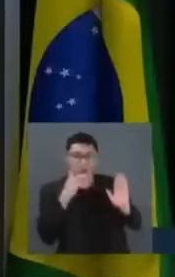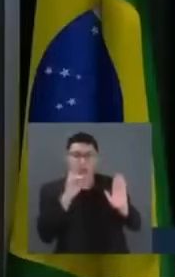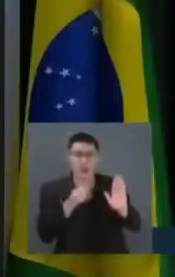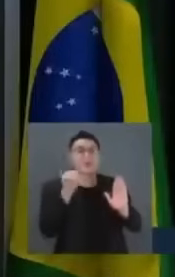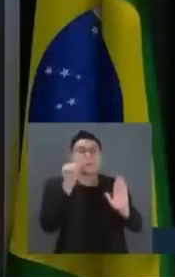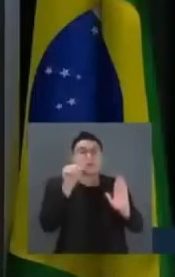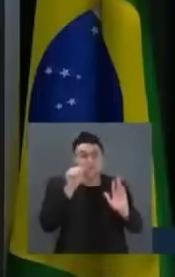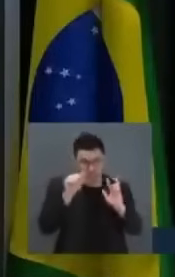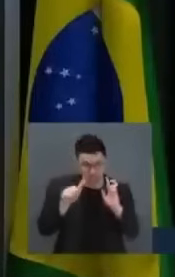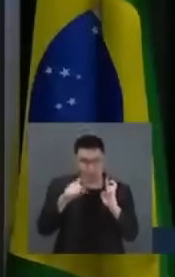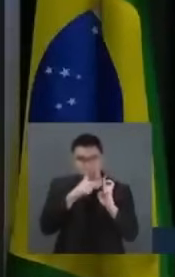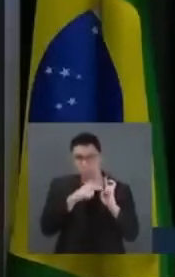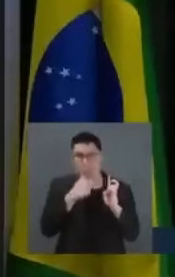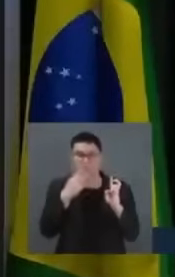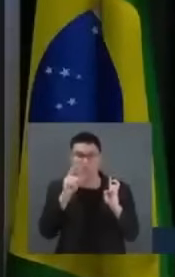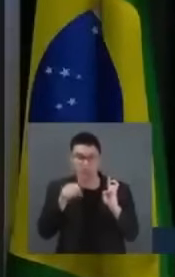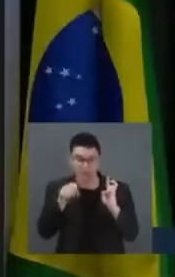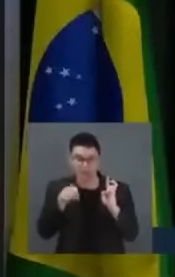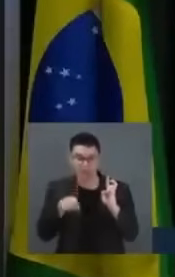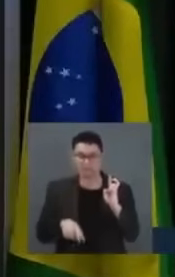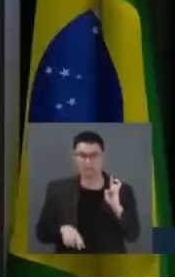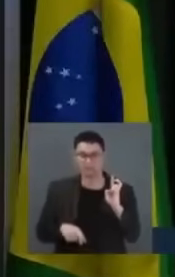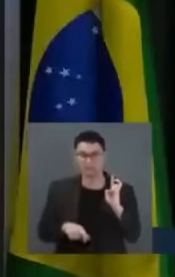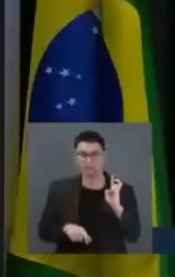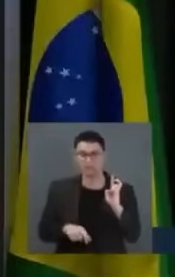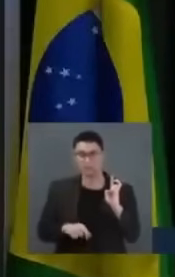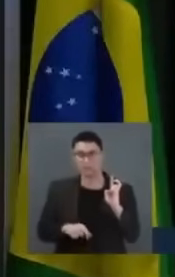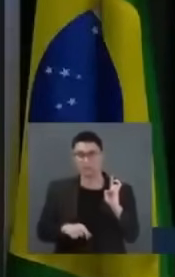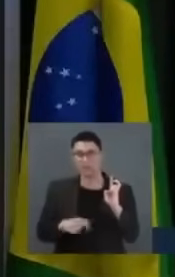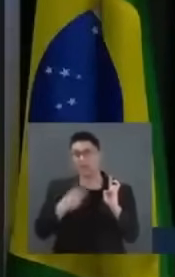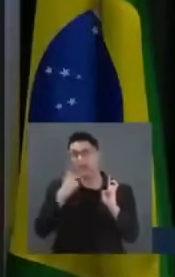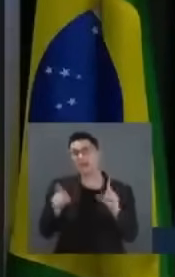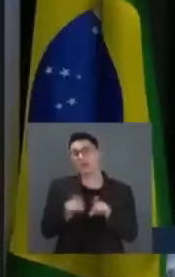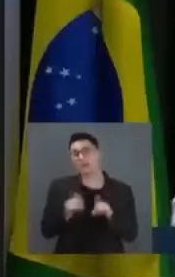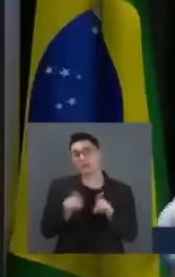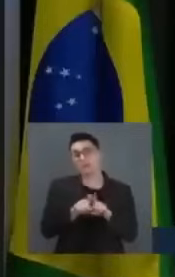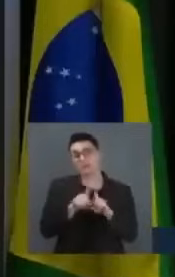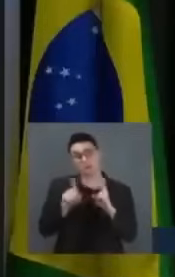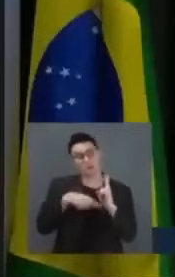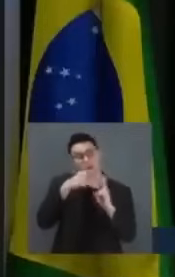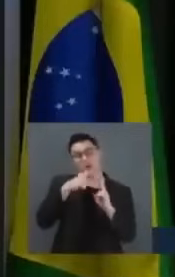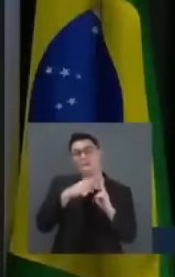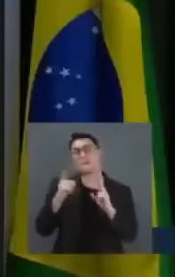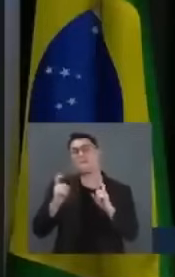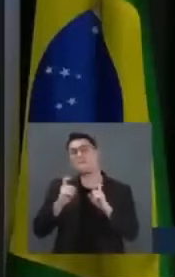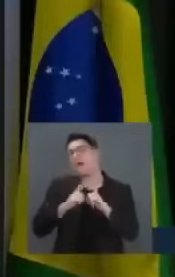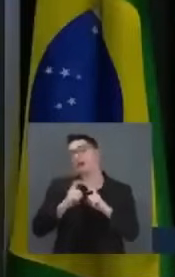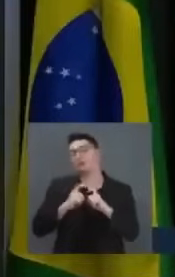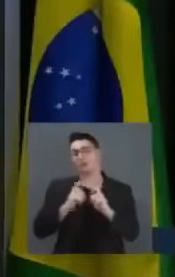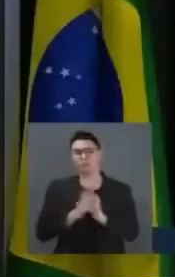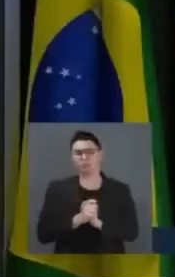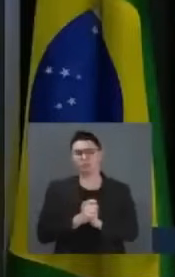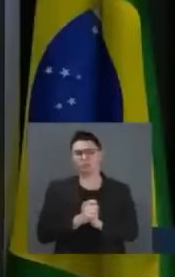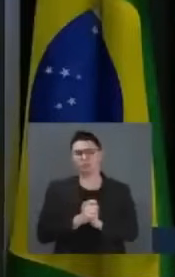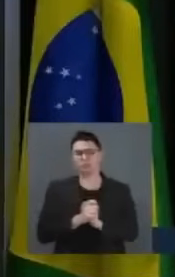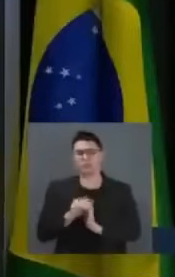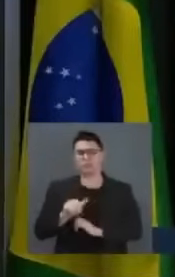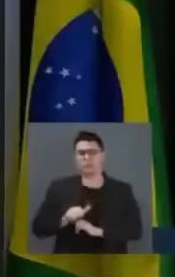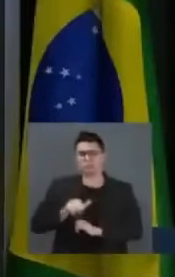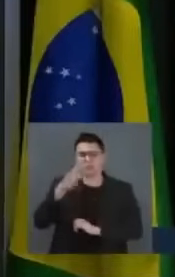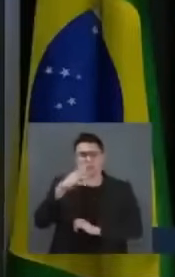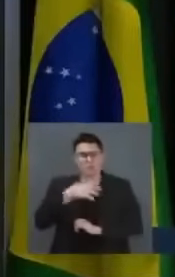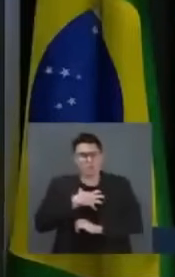sim, para cumprir medida socioeducativa, e o médico ou a médica. E o que mais nos